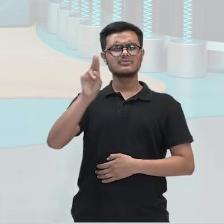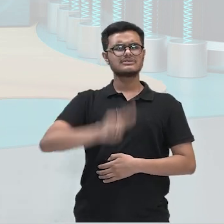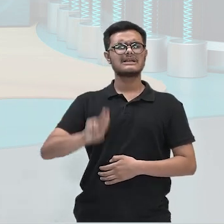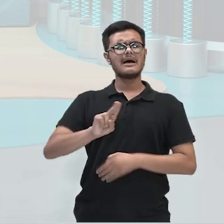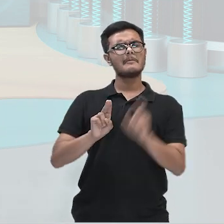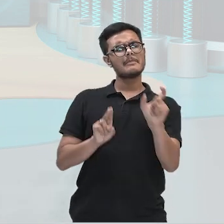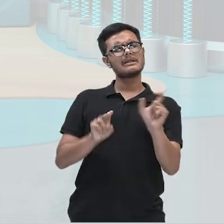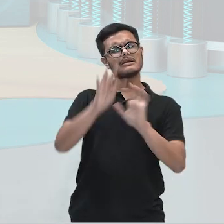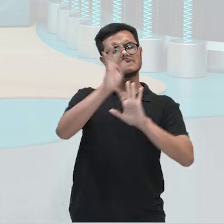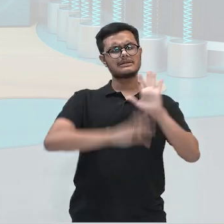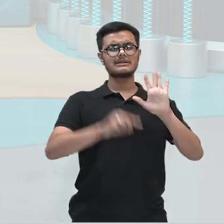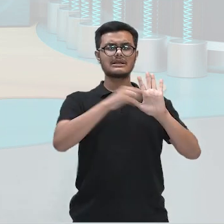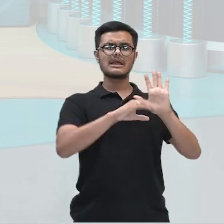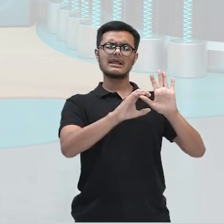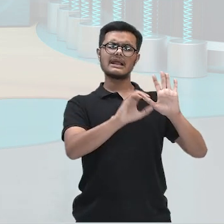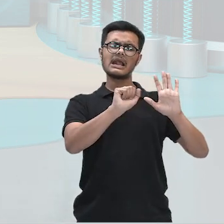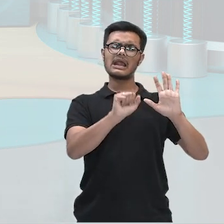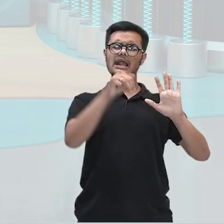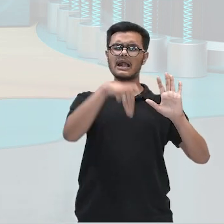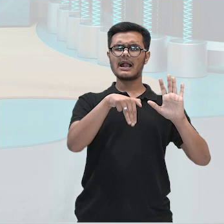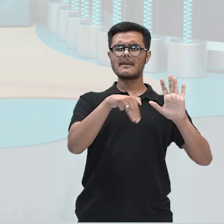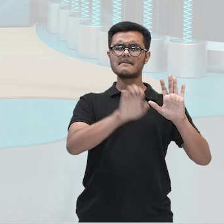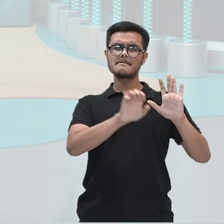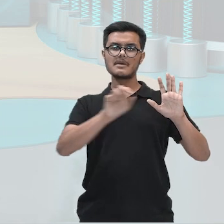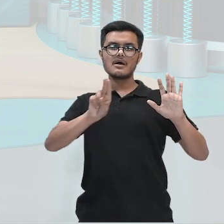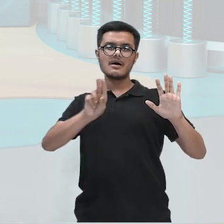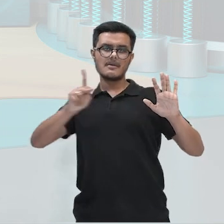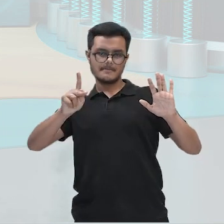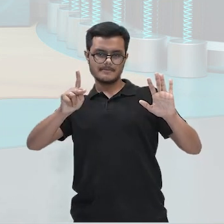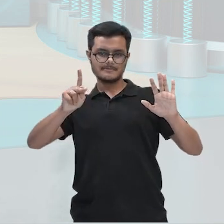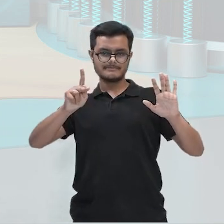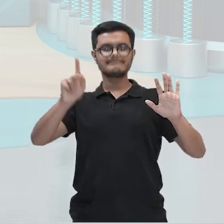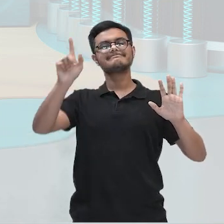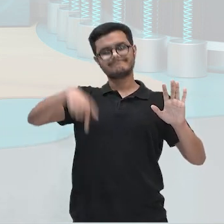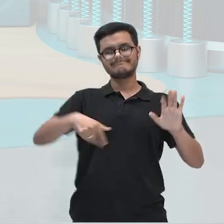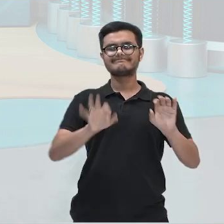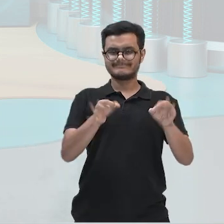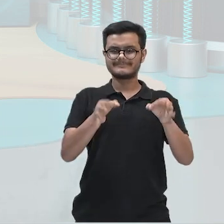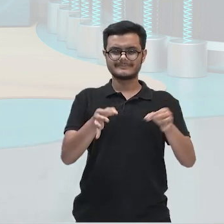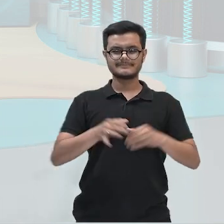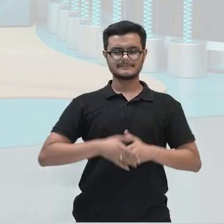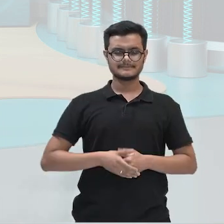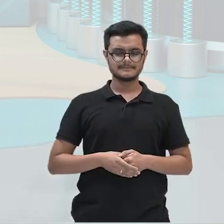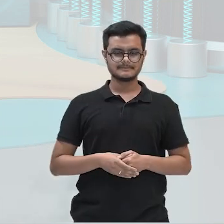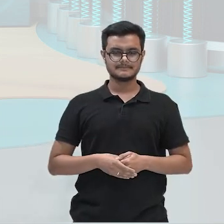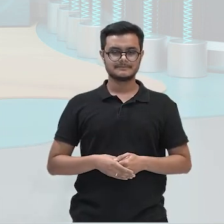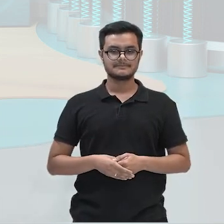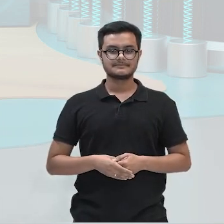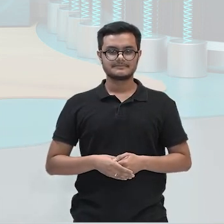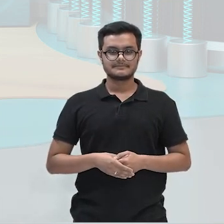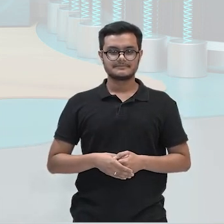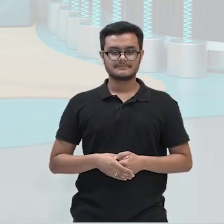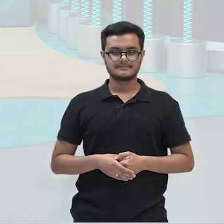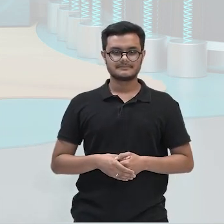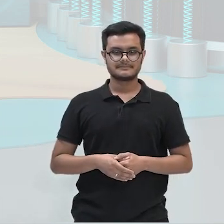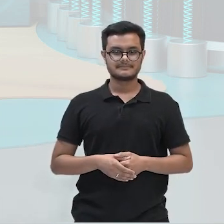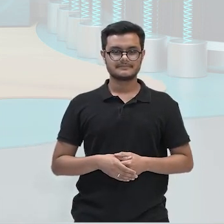né? Came up, veio. Tudo bem? Came, que é a forma do passado. Came